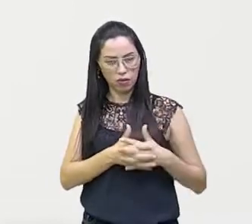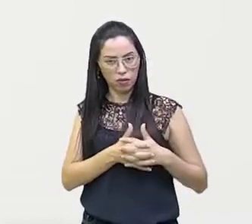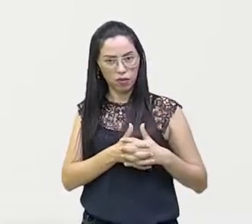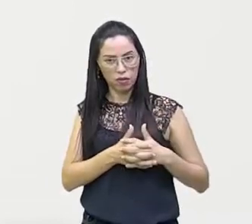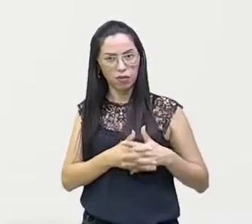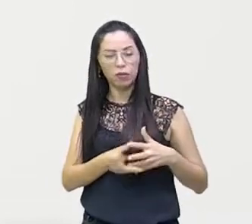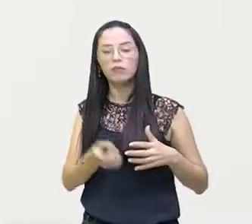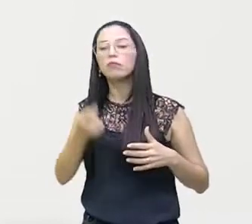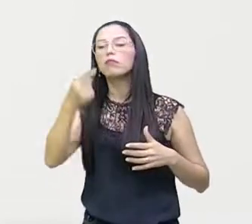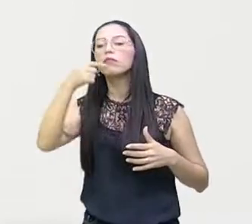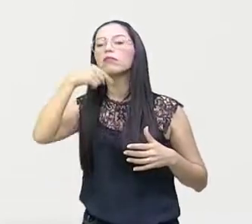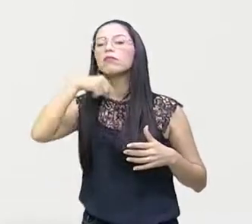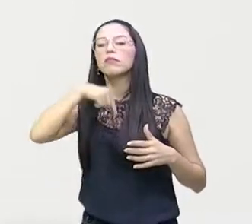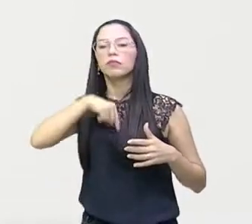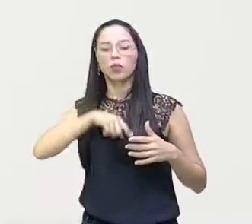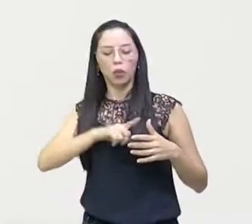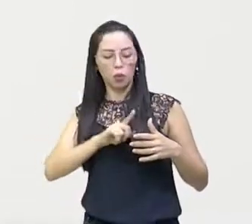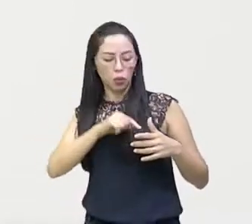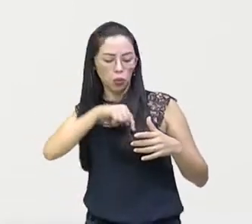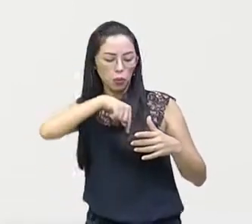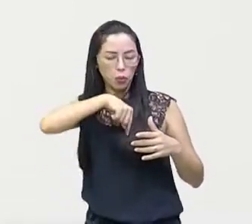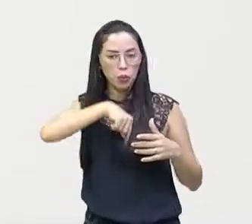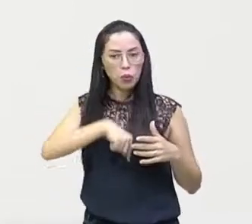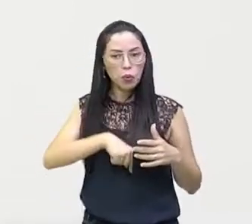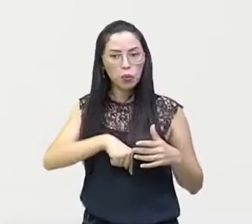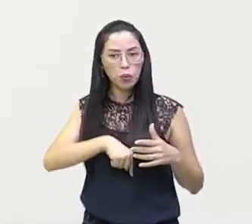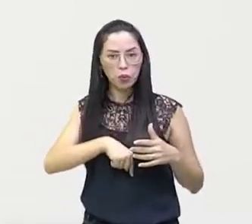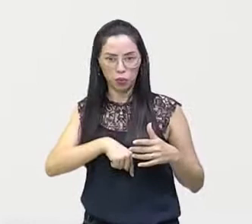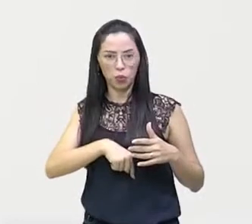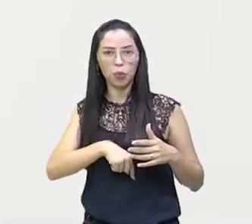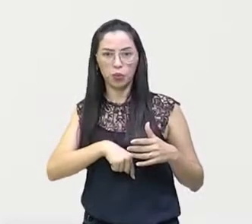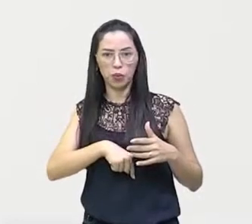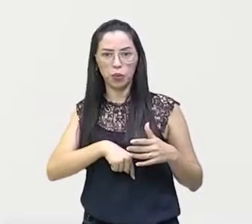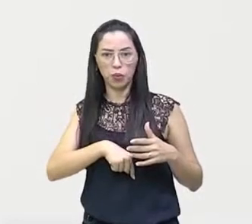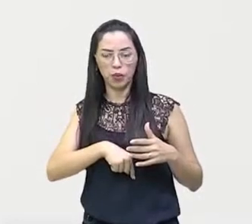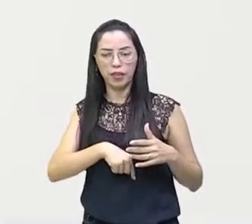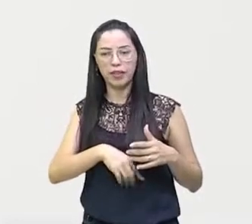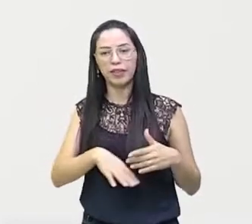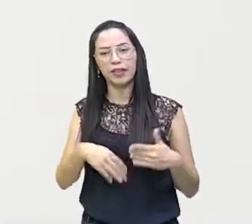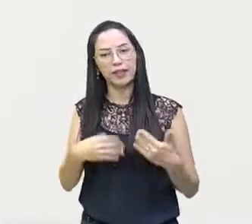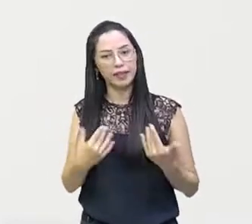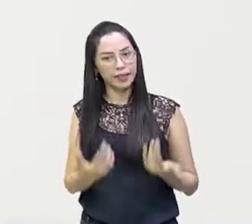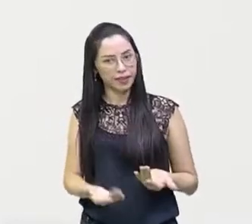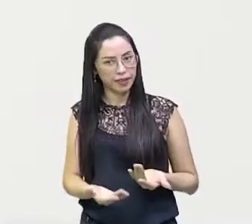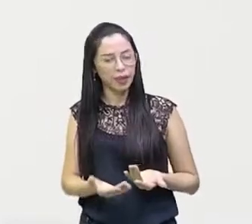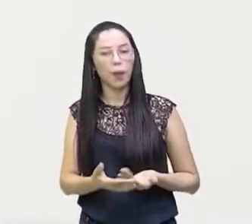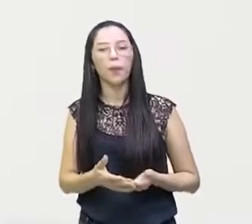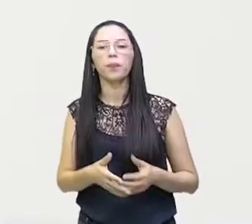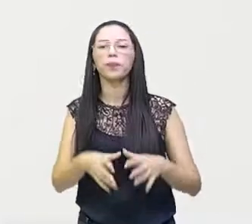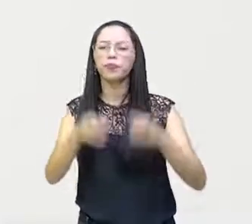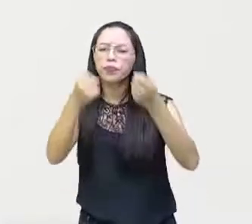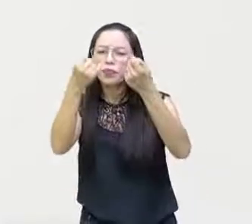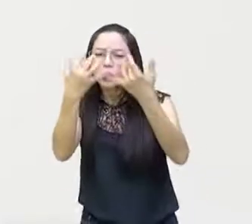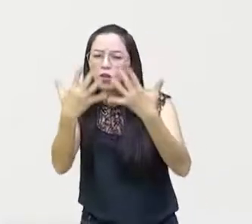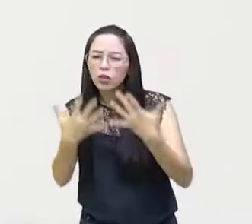oxigênio. Já a parte vermelha é a que tem muito oxigênio, que é distribuído pelo corpo para que haja respiração das células e que os